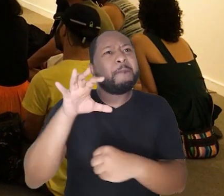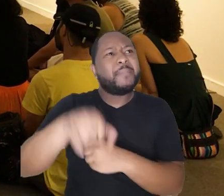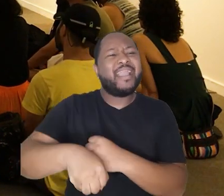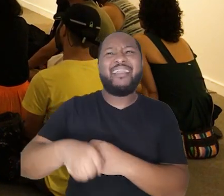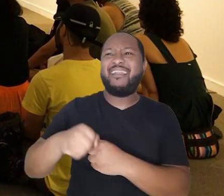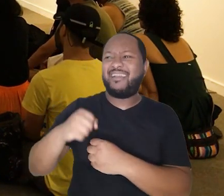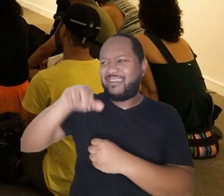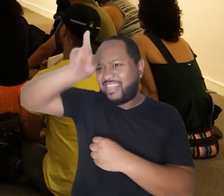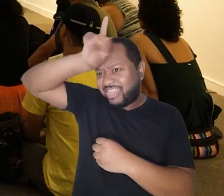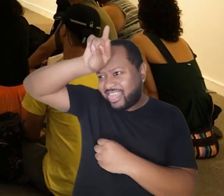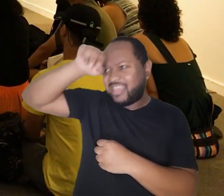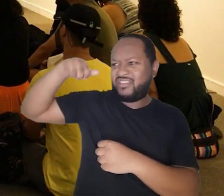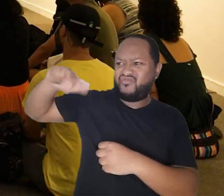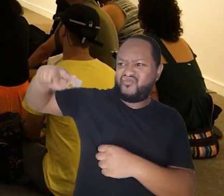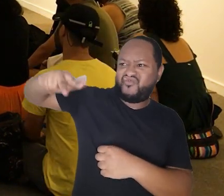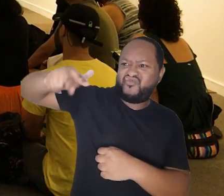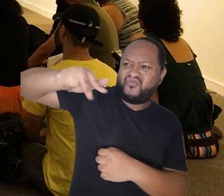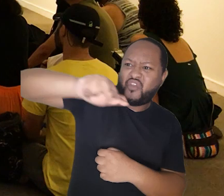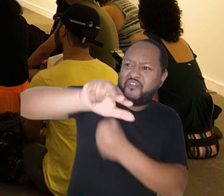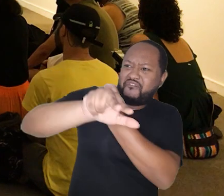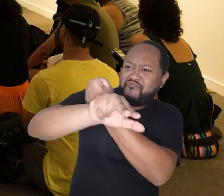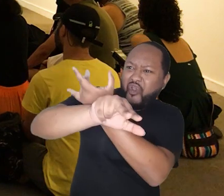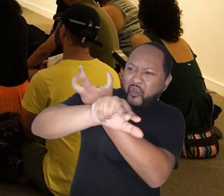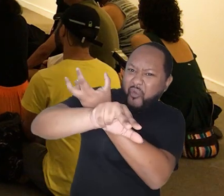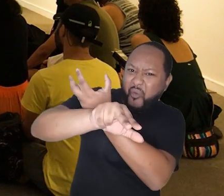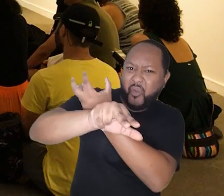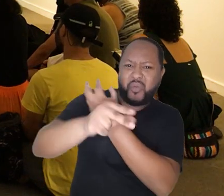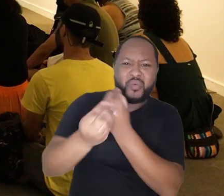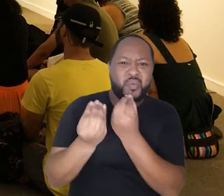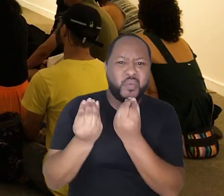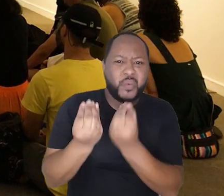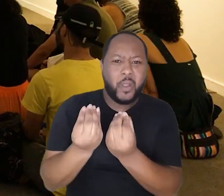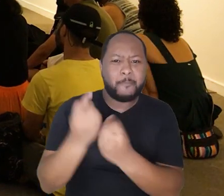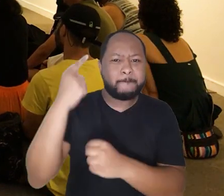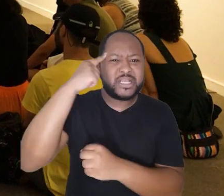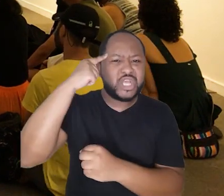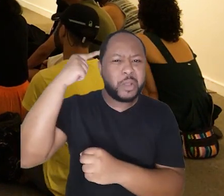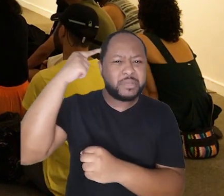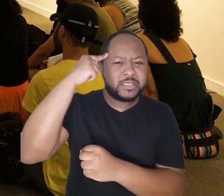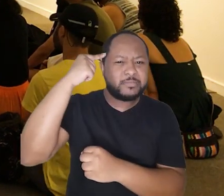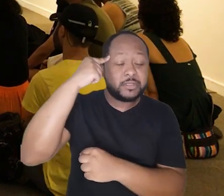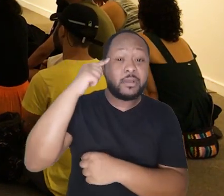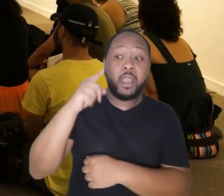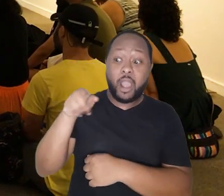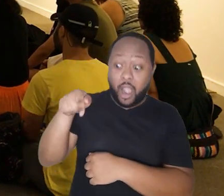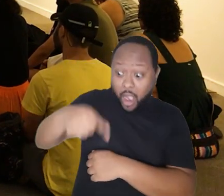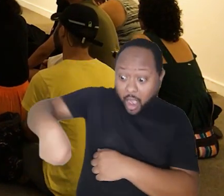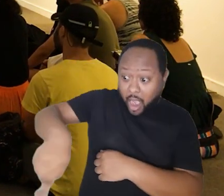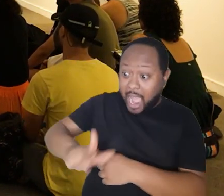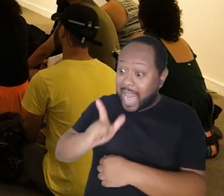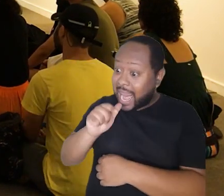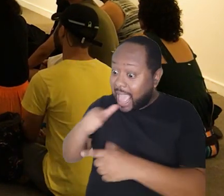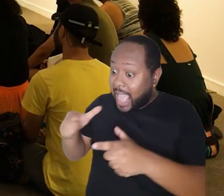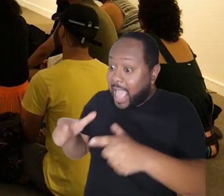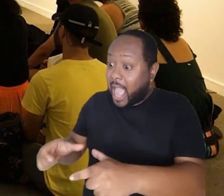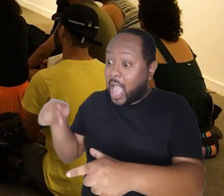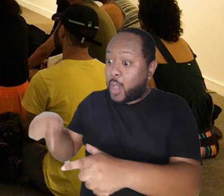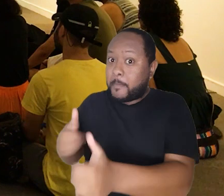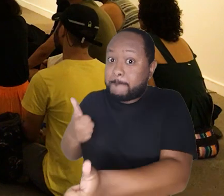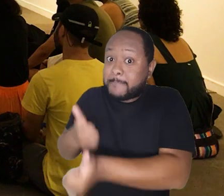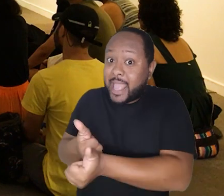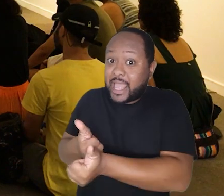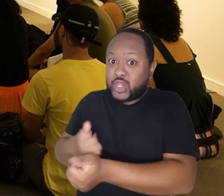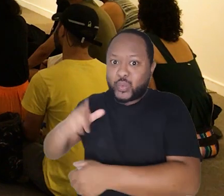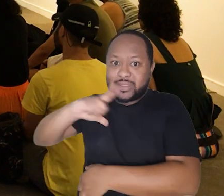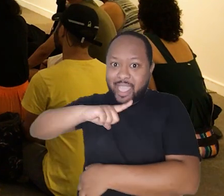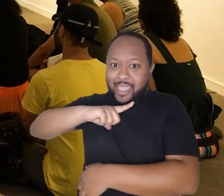fogo? E aí ele pensou, e aí ele teve uma ideia. Perto dele tinha um lago. E as vespas